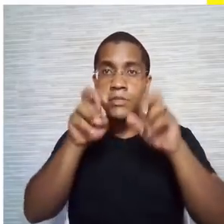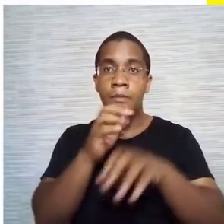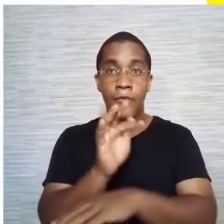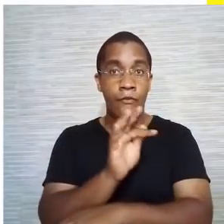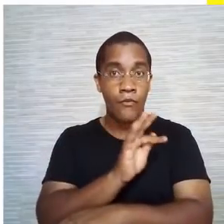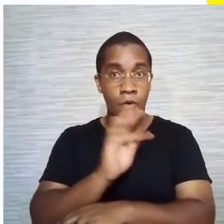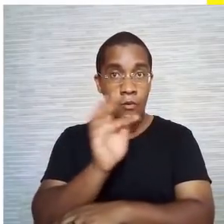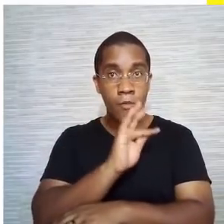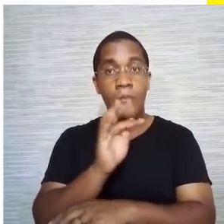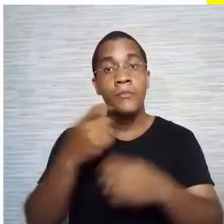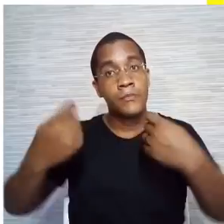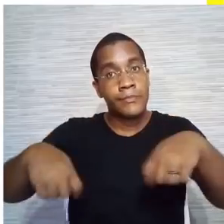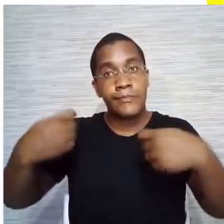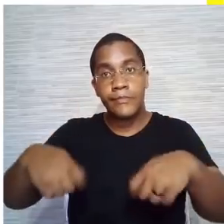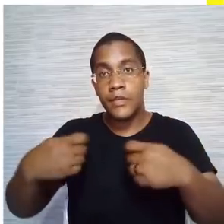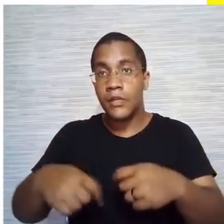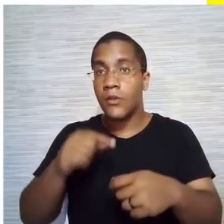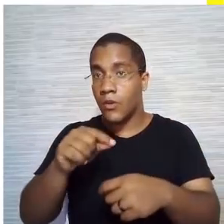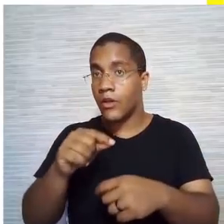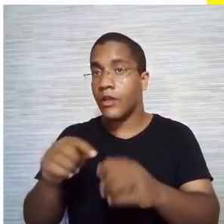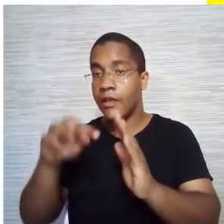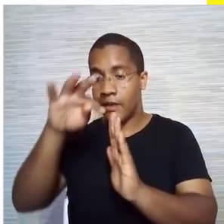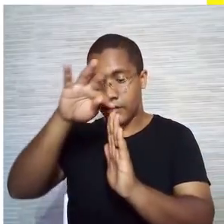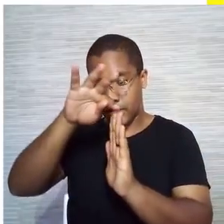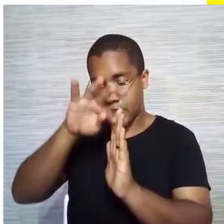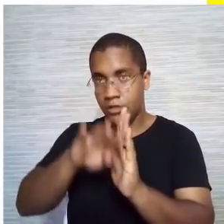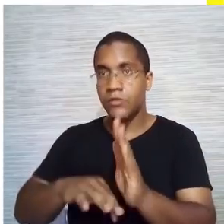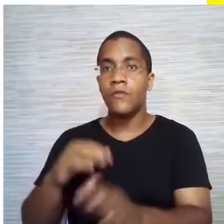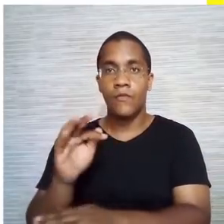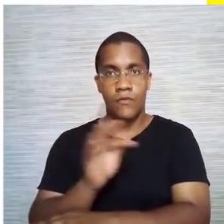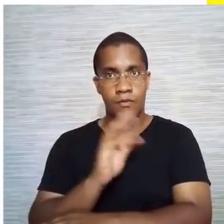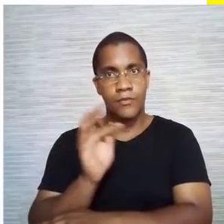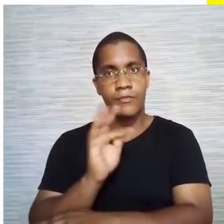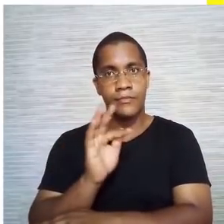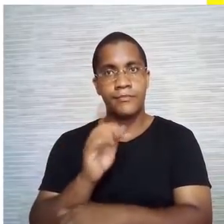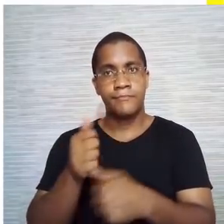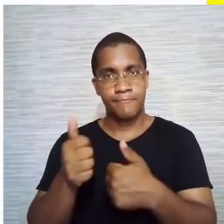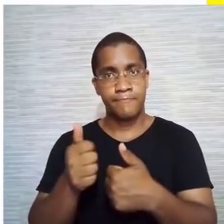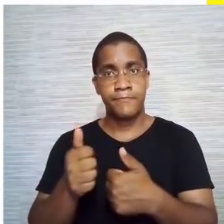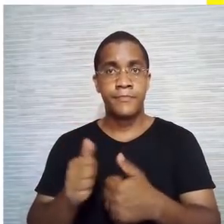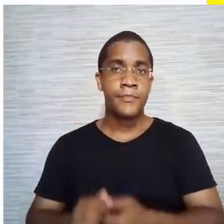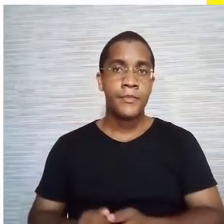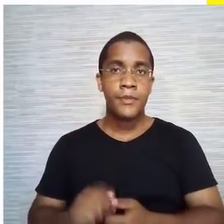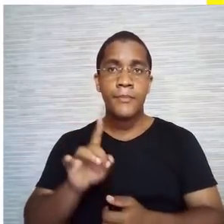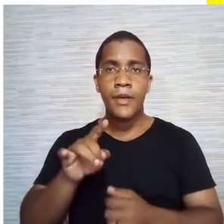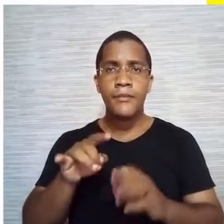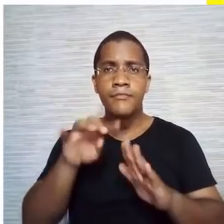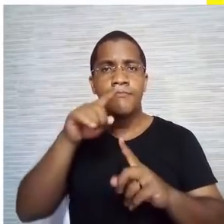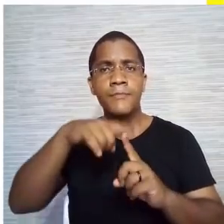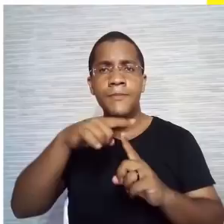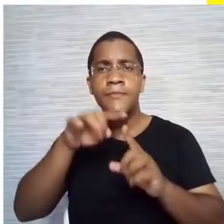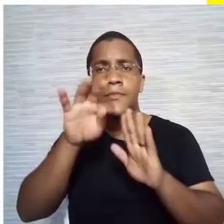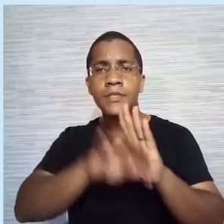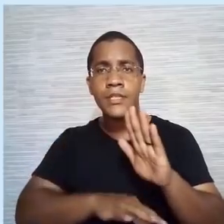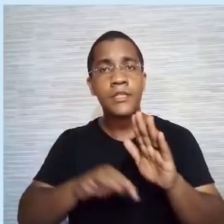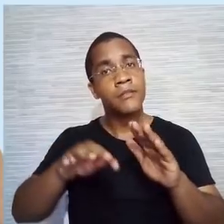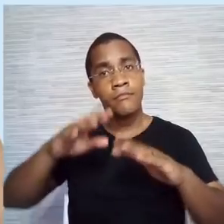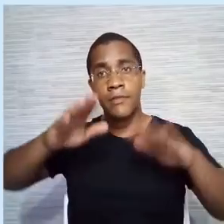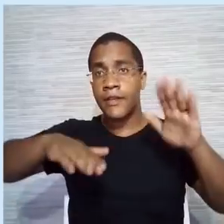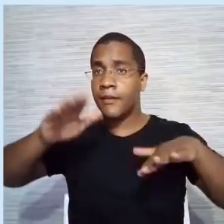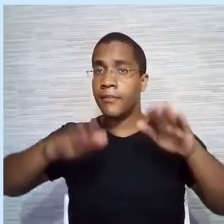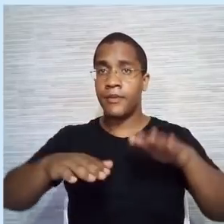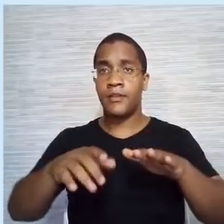que utilizar a norma gramatical mais formal e assim vai, de acordo com o gênero escolhido.